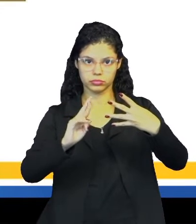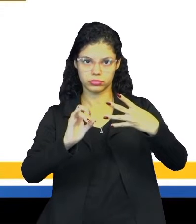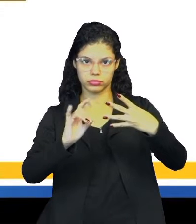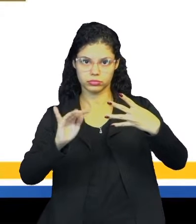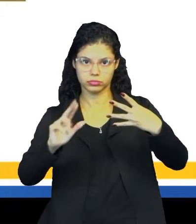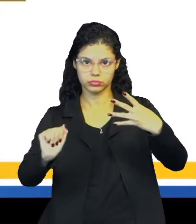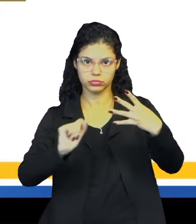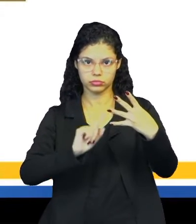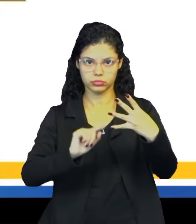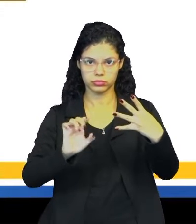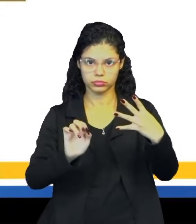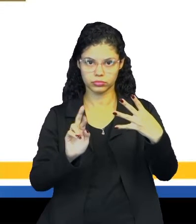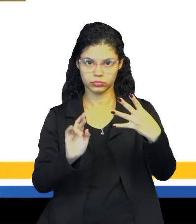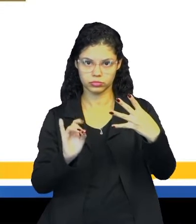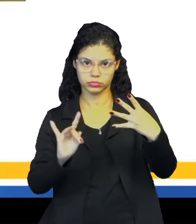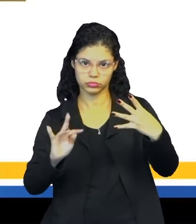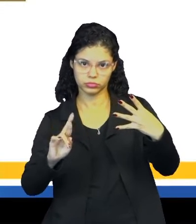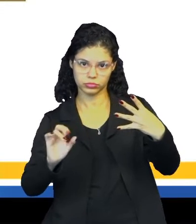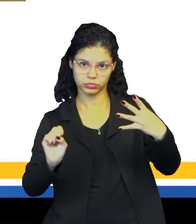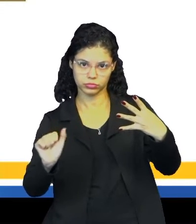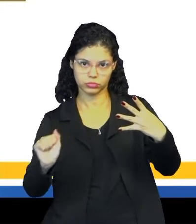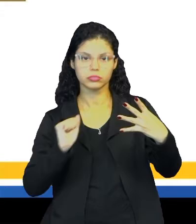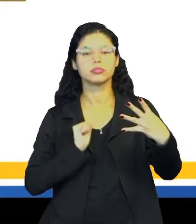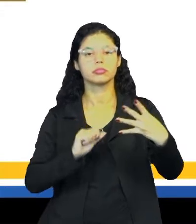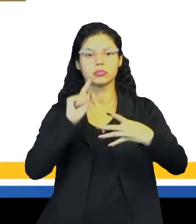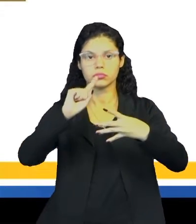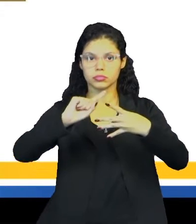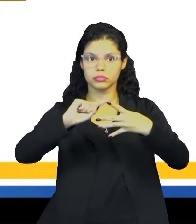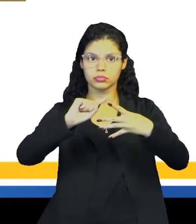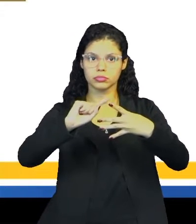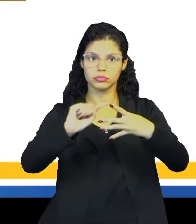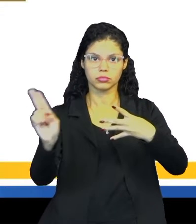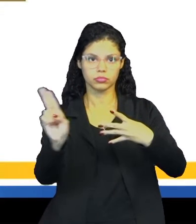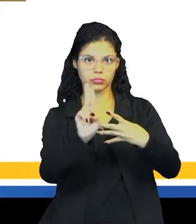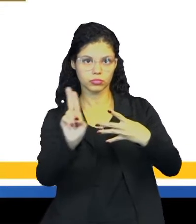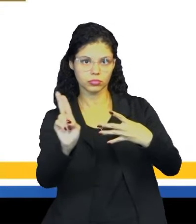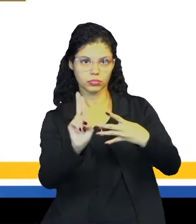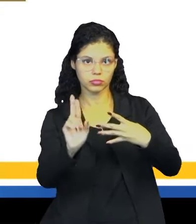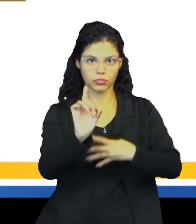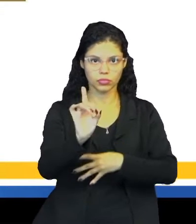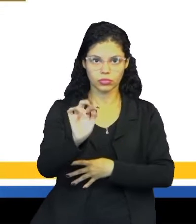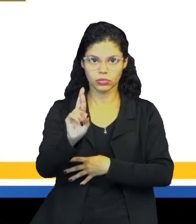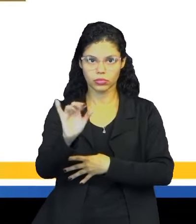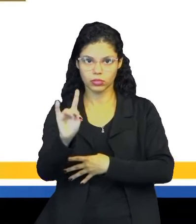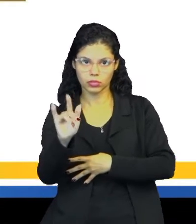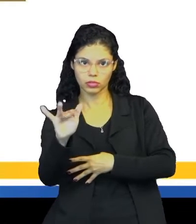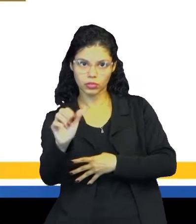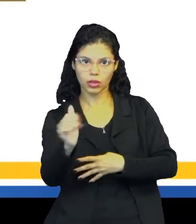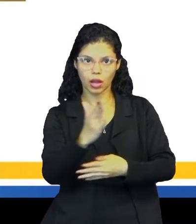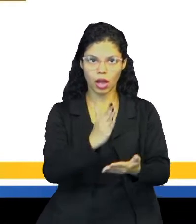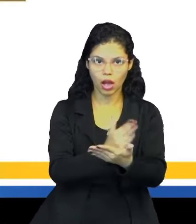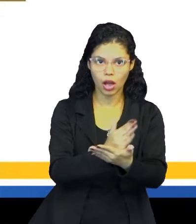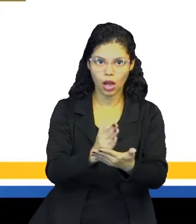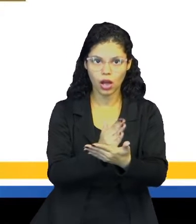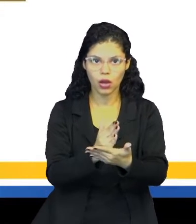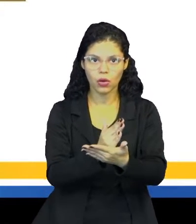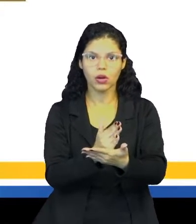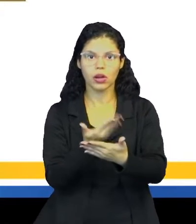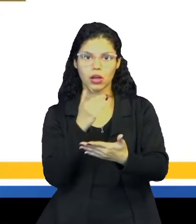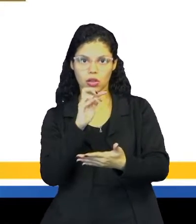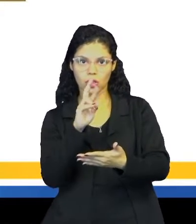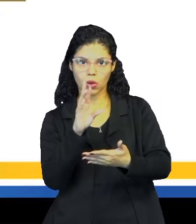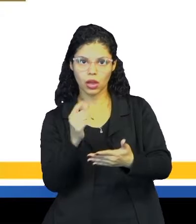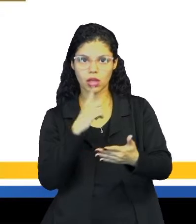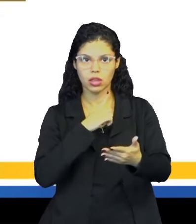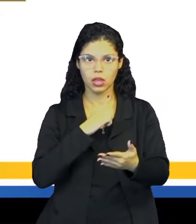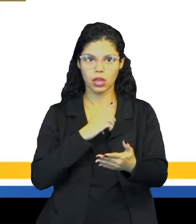crisófitas e eugranófitas. Falando então das pirrófitas, são as chamadas então de dinoflageladas. Alguns sem clorofila,